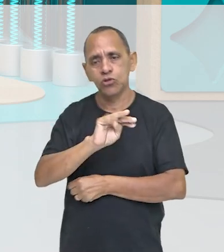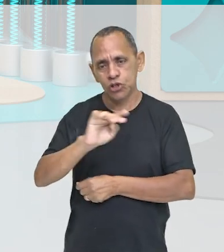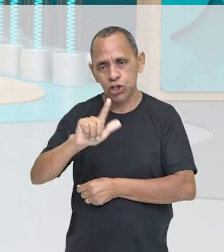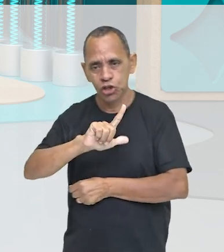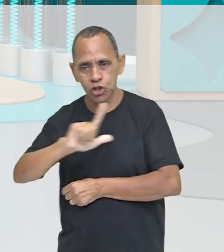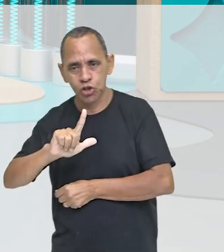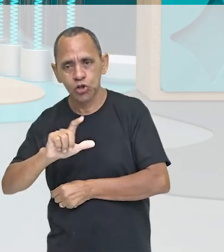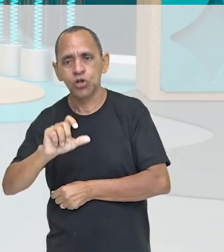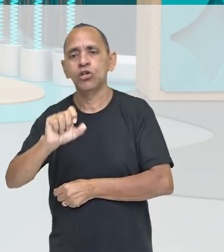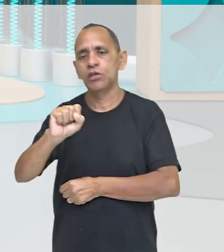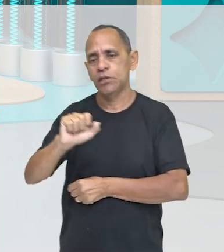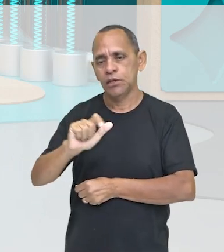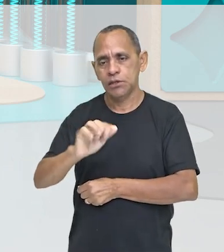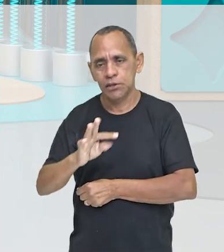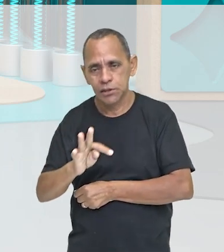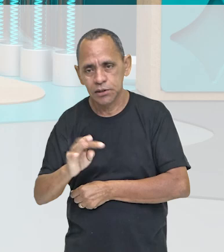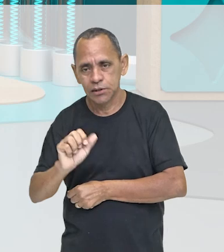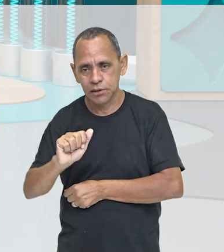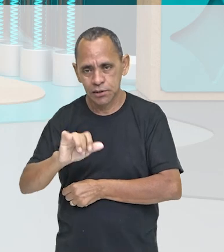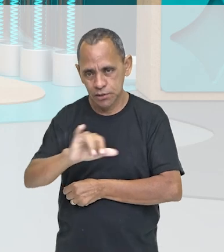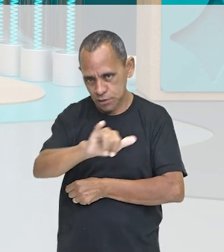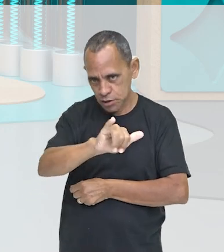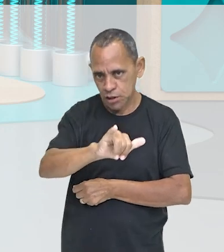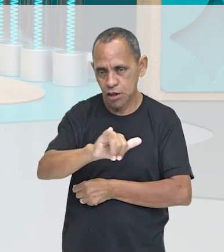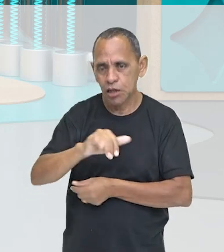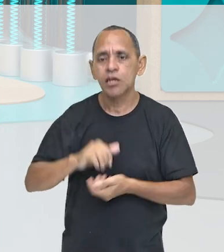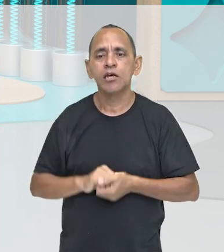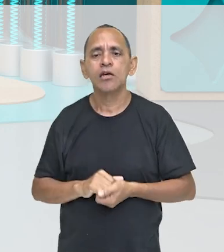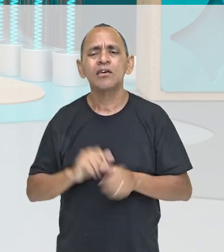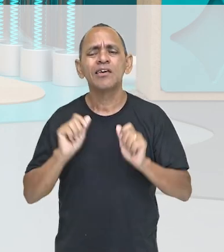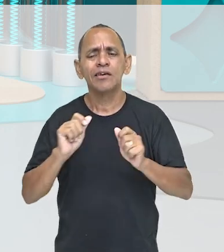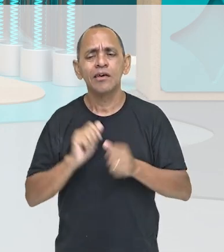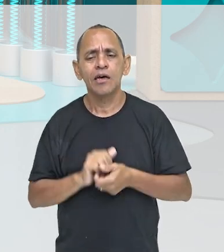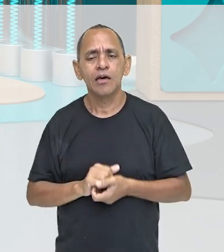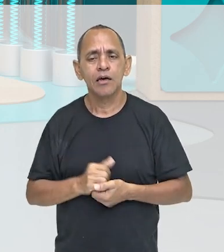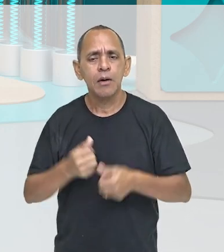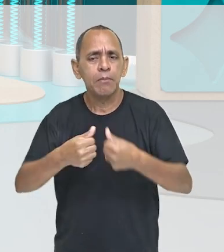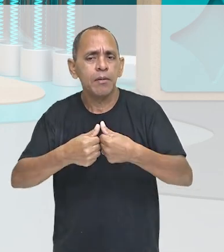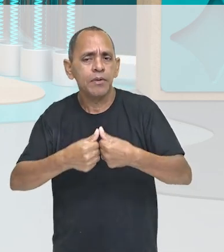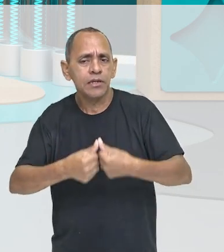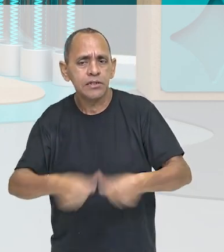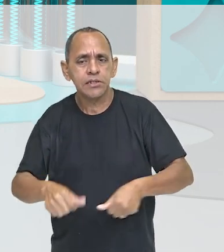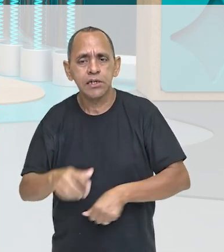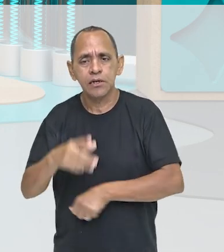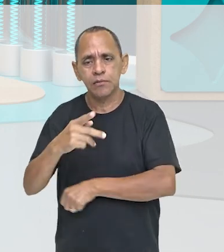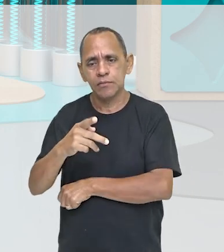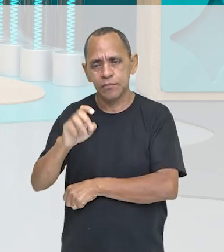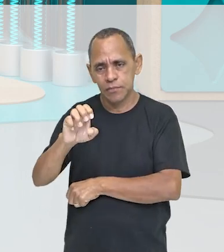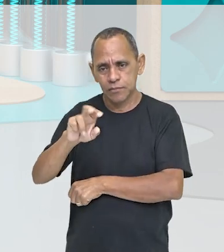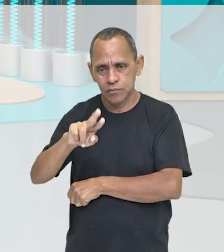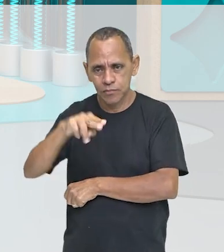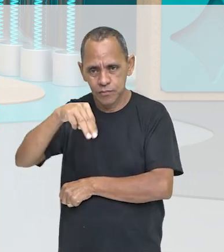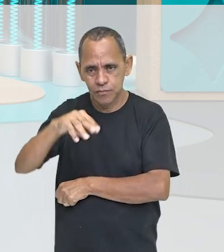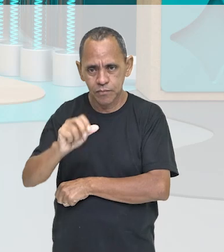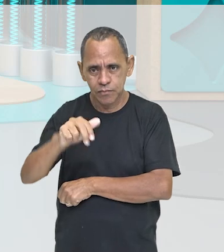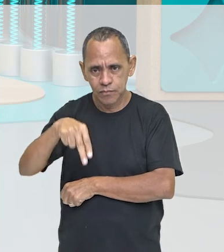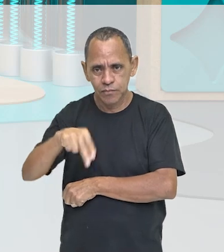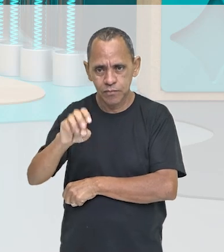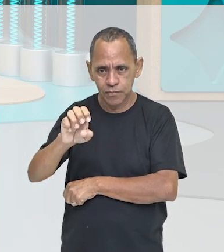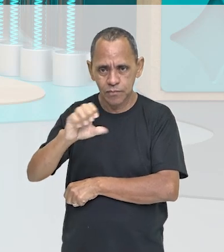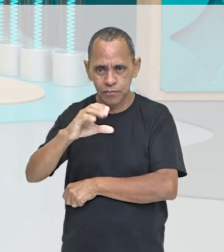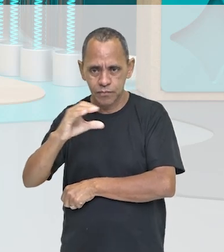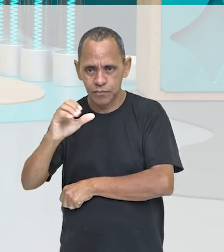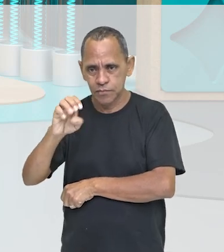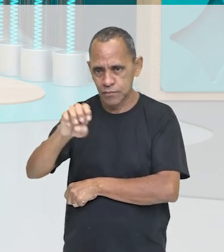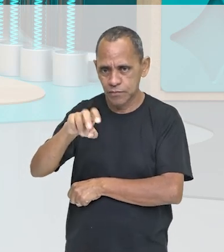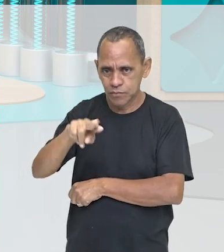I stay. Permanecerei. I will stay. Repare que essa mudança, essa concretização de futuro